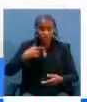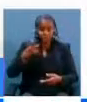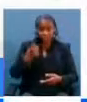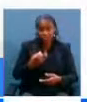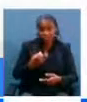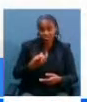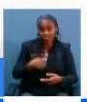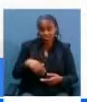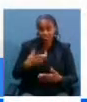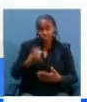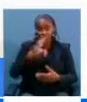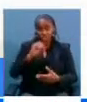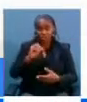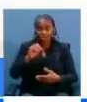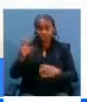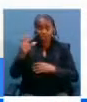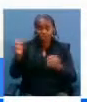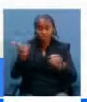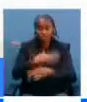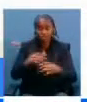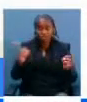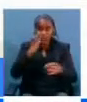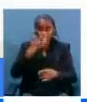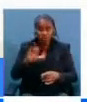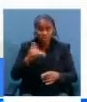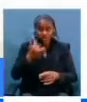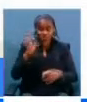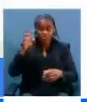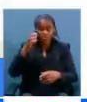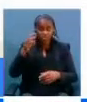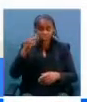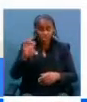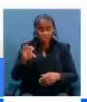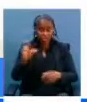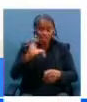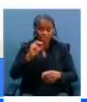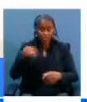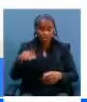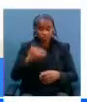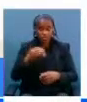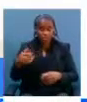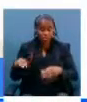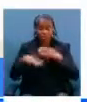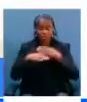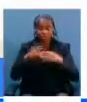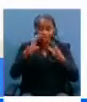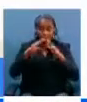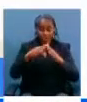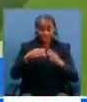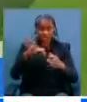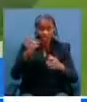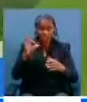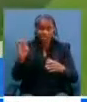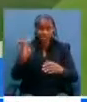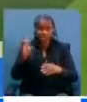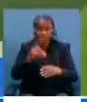especificação para o campeonato africano das nações can'2010 19 e de ter empatado em casa com os outros ainda assim cabo verde